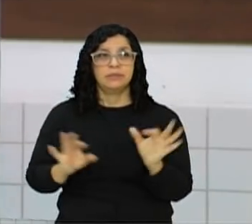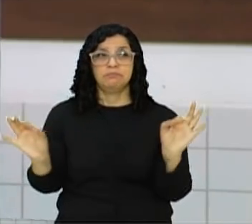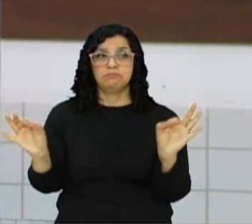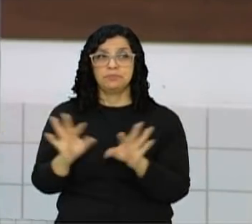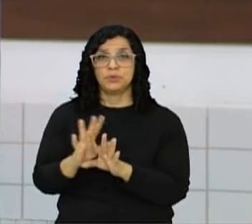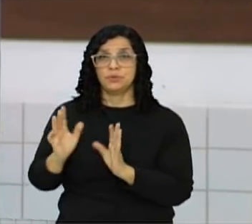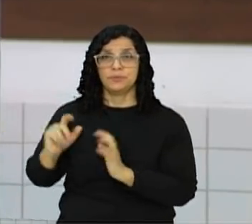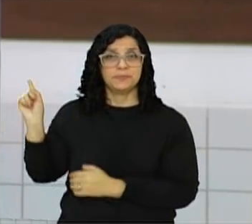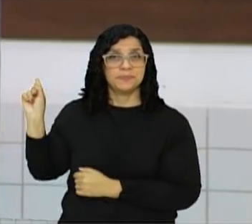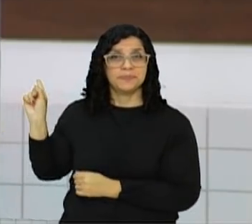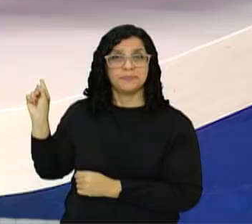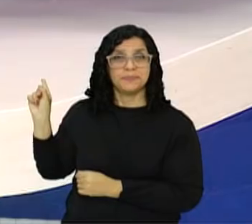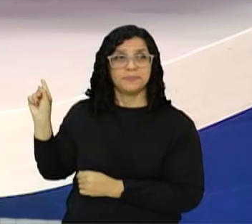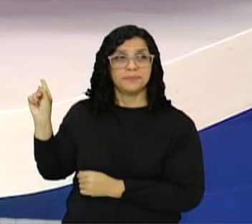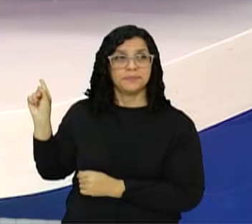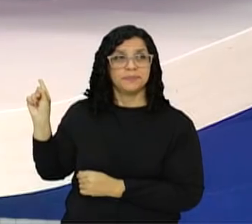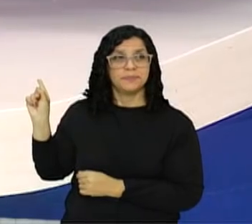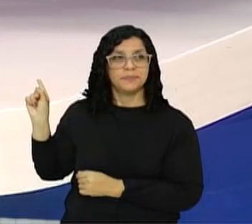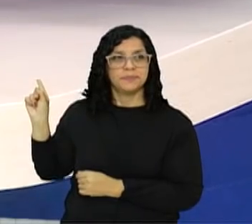ó.